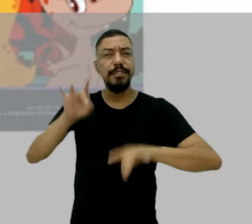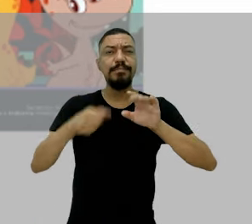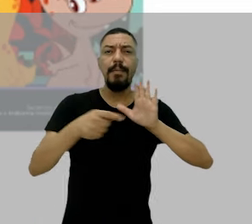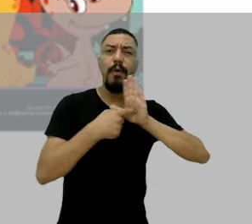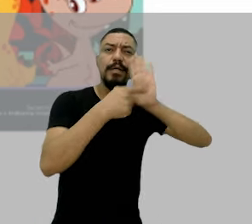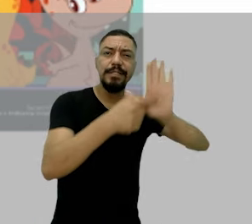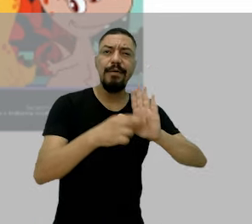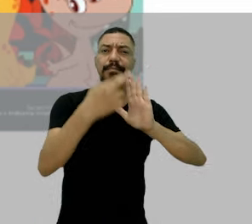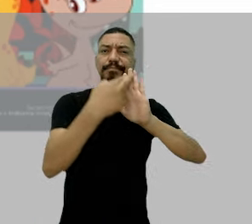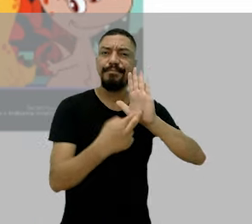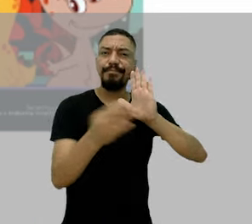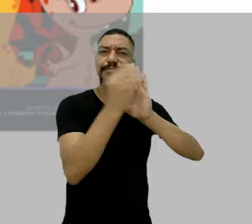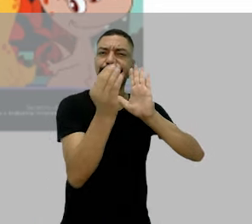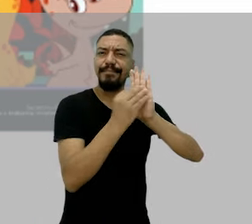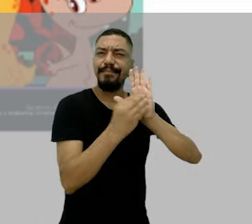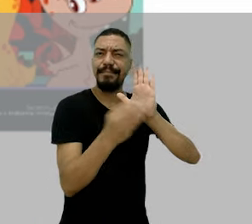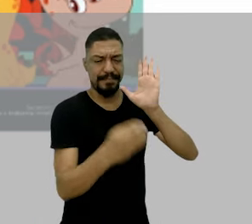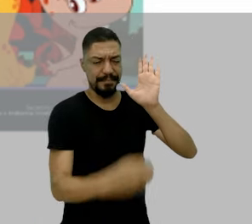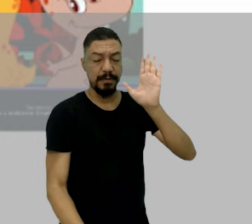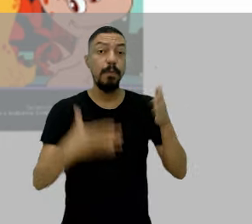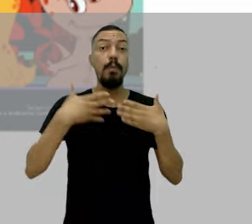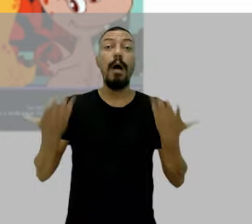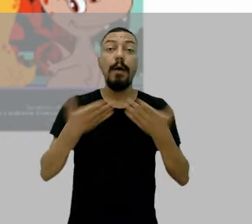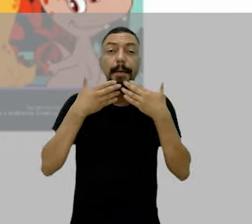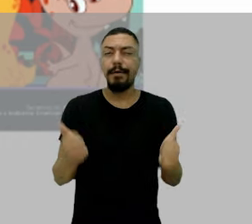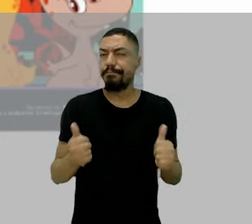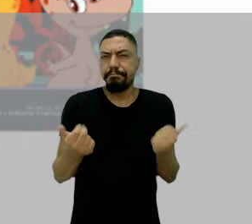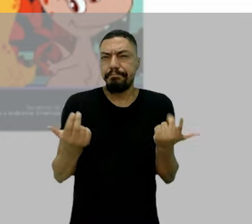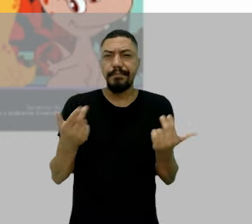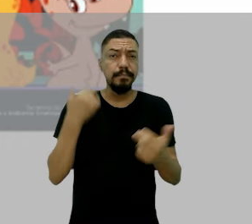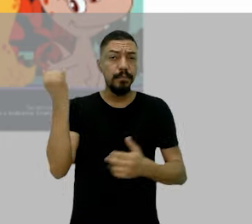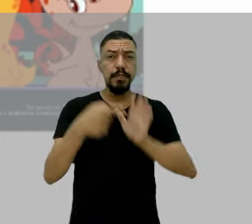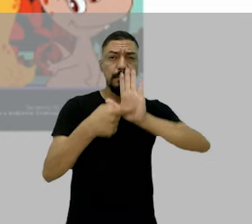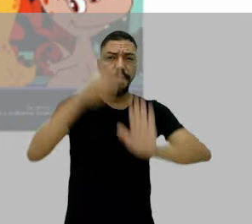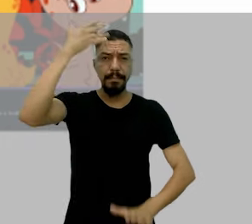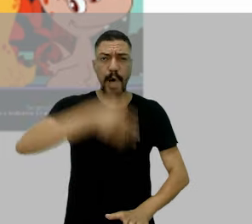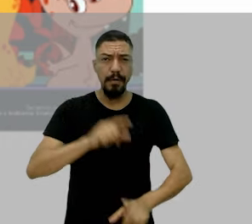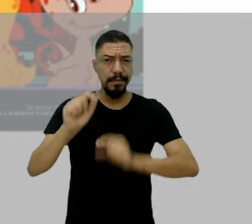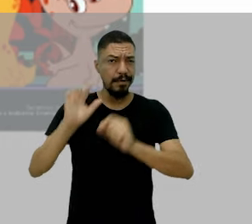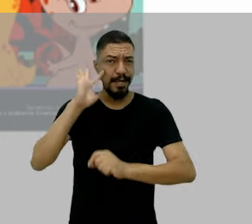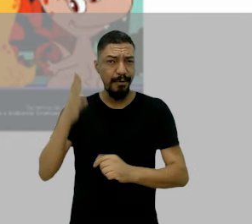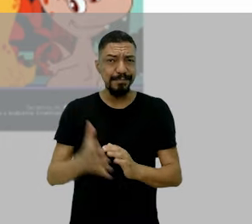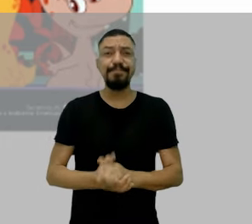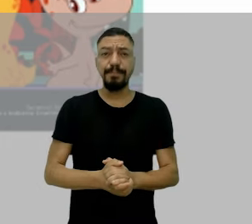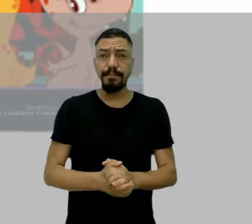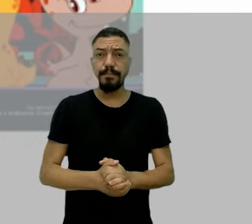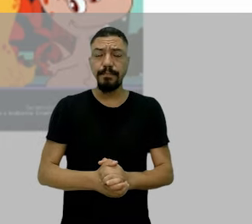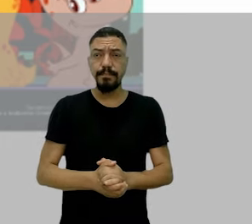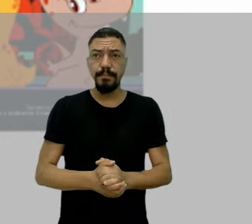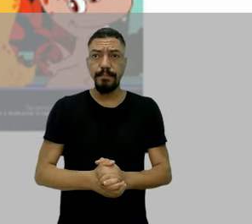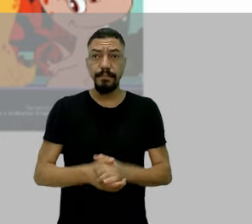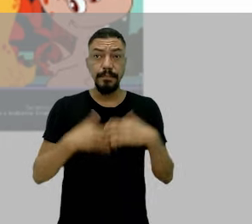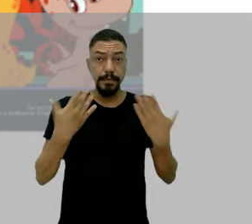melhor do que o outro? Não. O que importa é eles relatarem o que aconteceu. E, para a gente